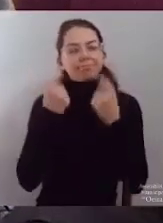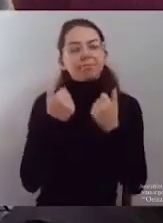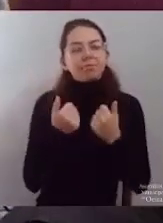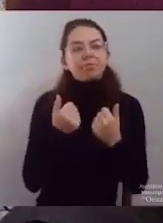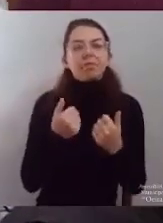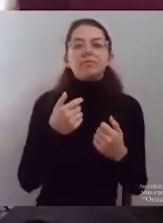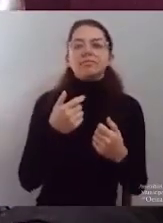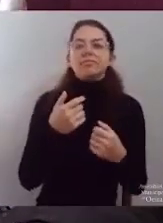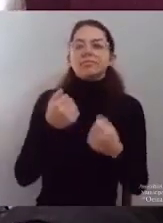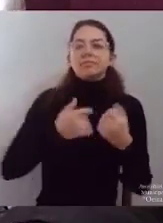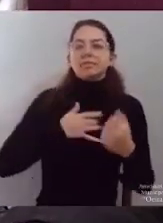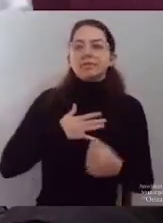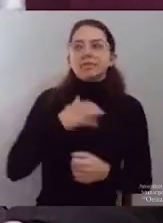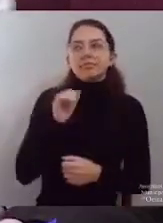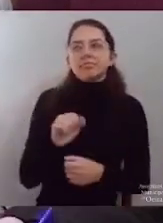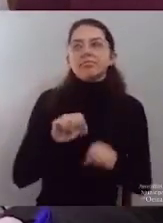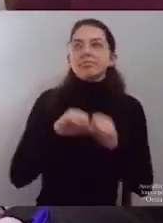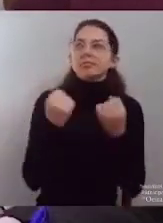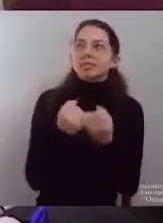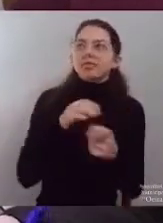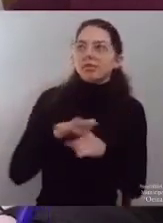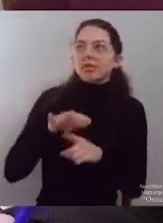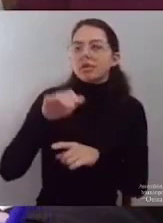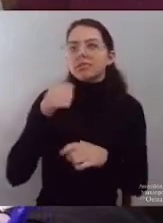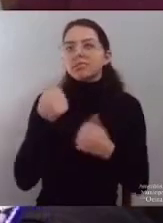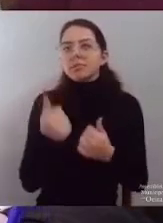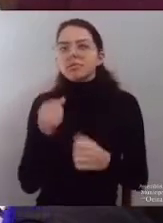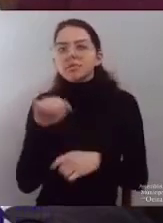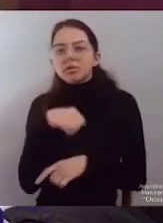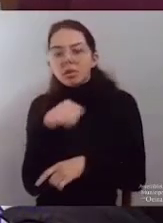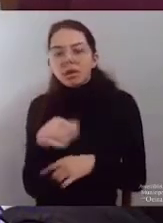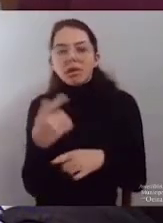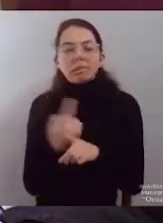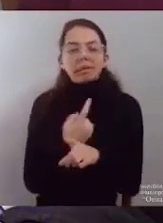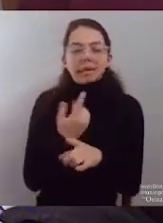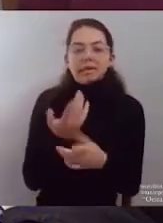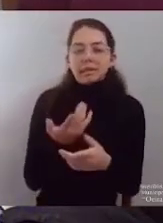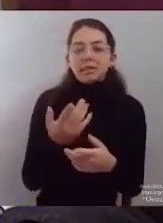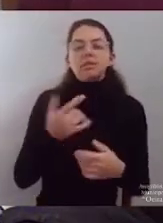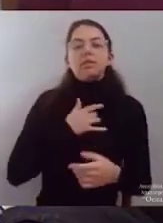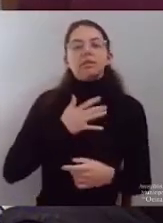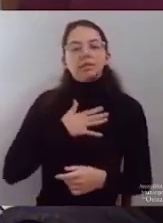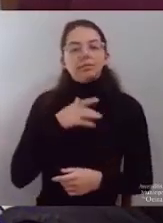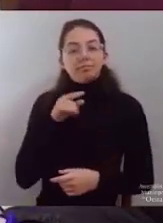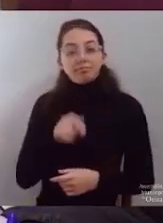e objeto social? Esta empresa sobrevive artificialmente e